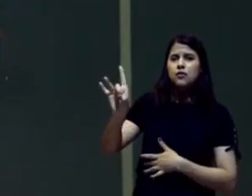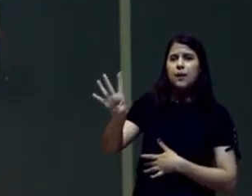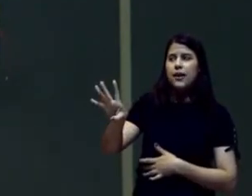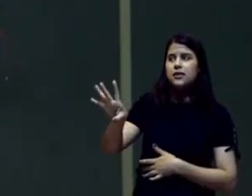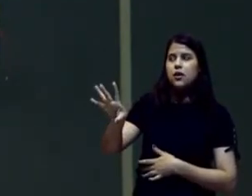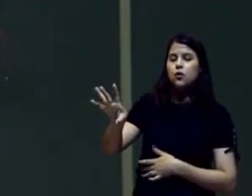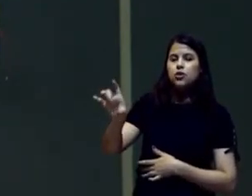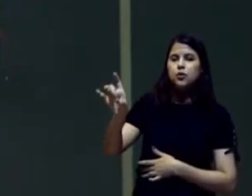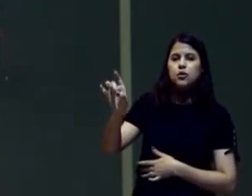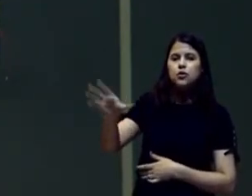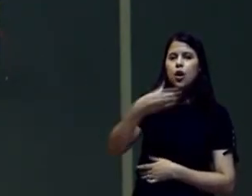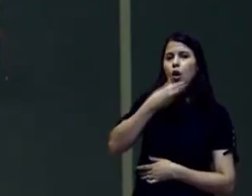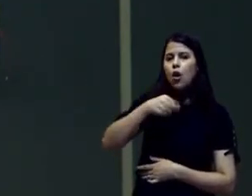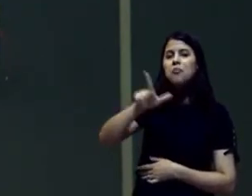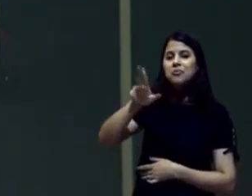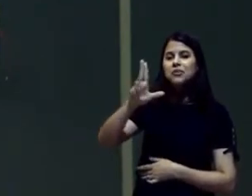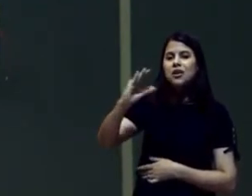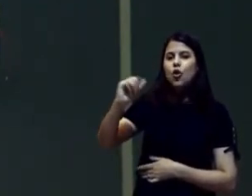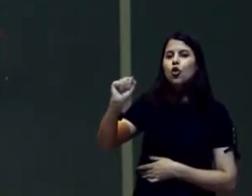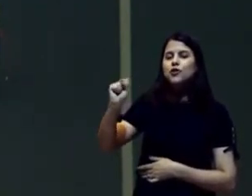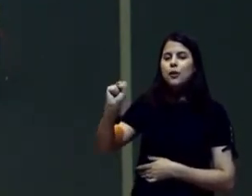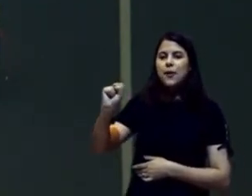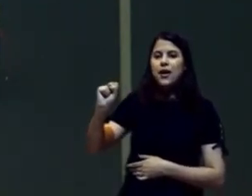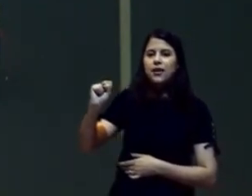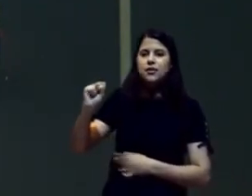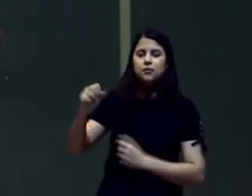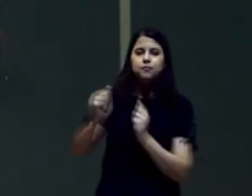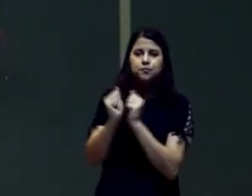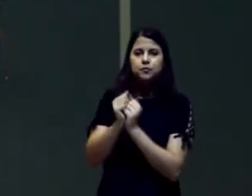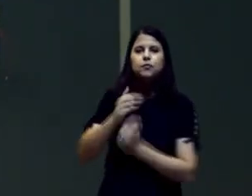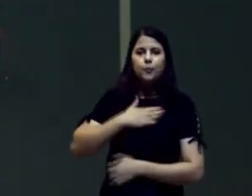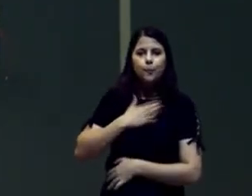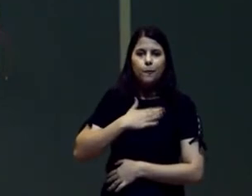sozinho e de alguma forma sentindo angústia por ver estruturas que estavam